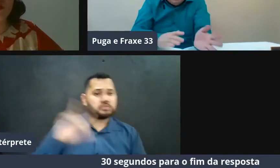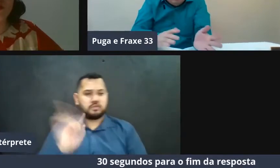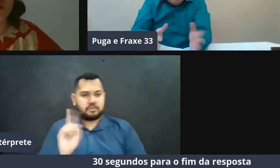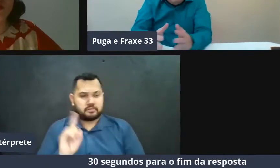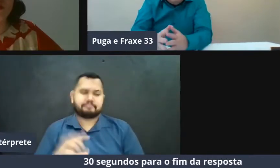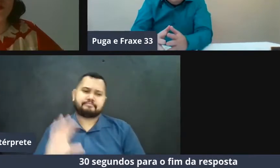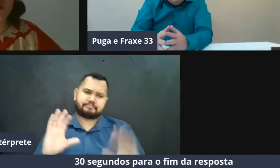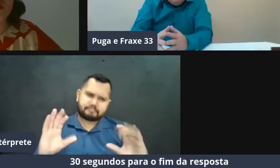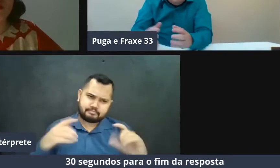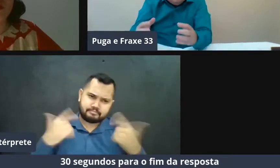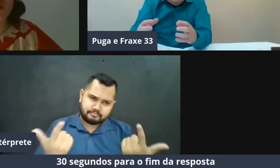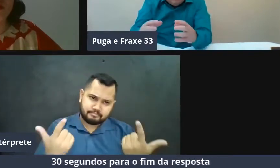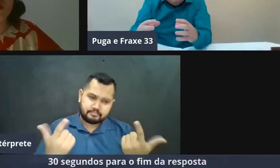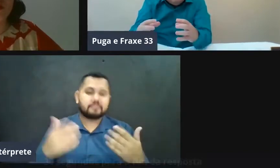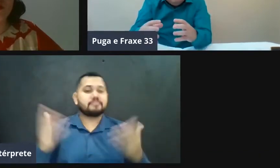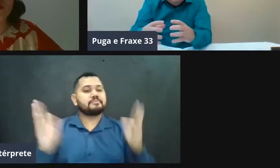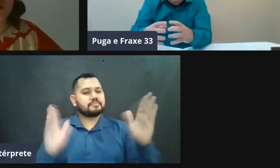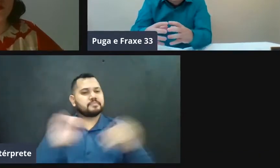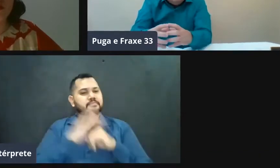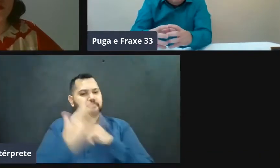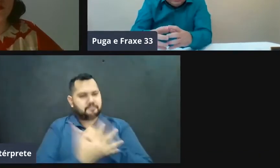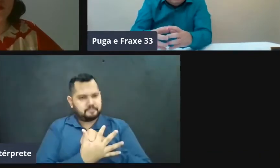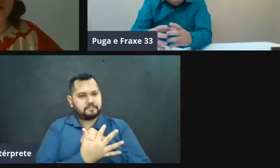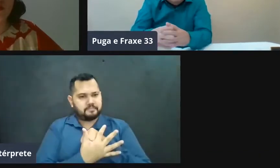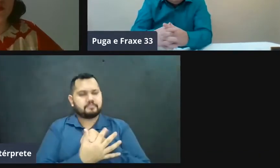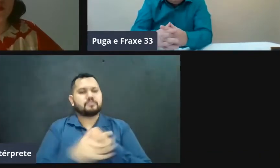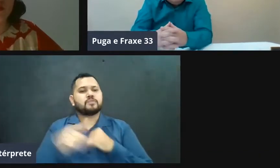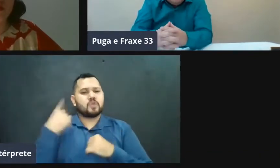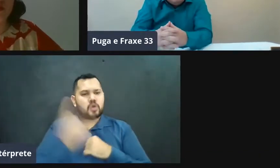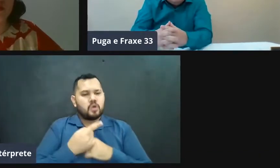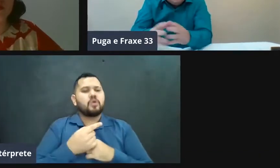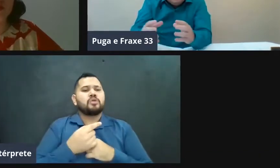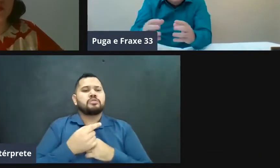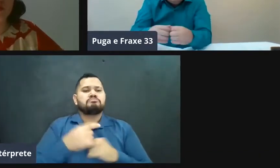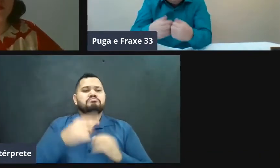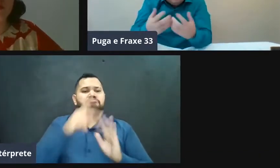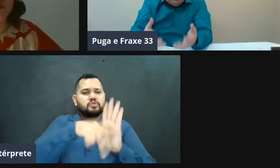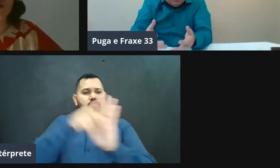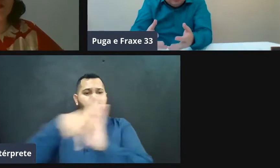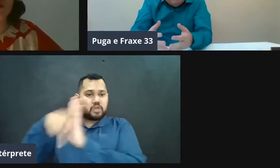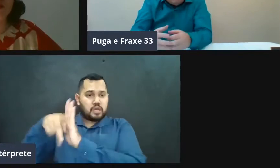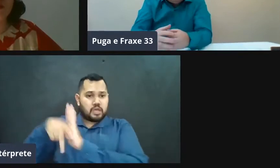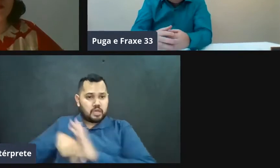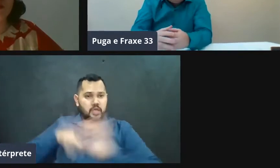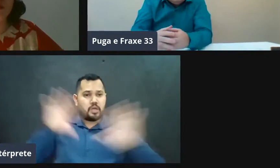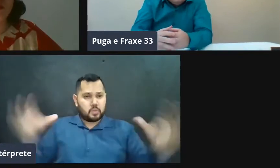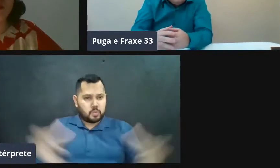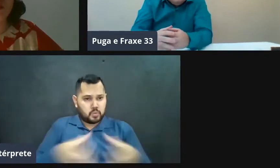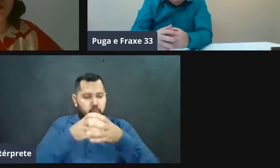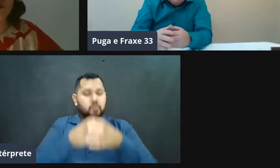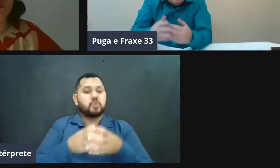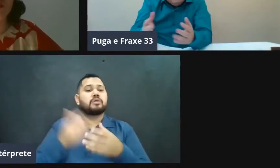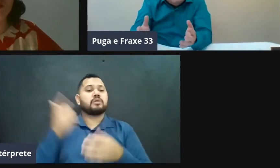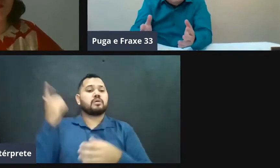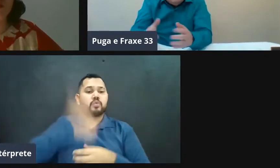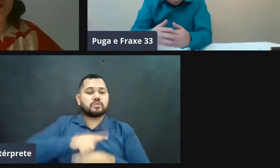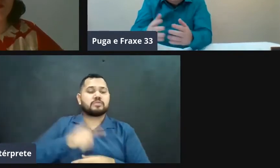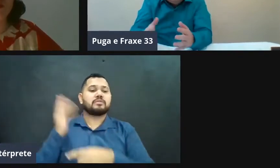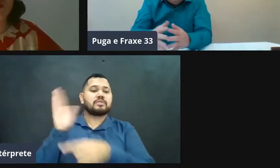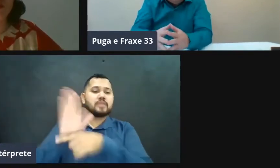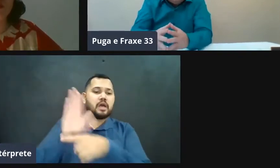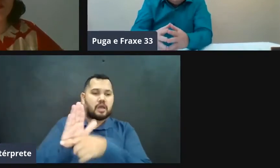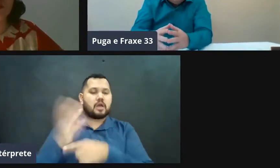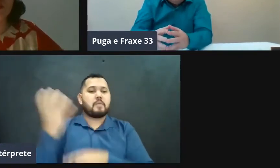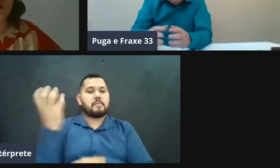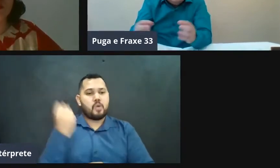que, agora com a pandemia, nós tivemos que juntar diversos programas, lançamos uma bolsa para esses